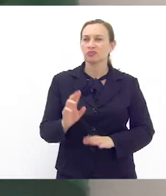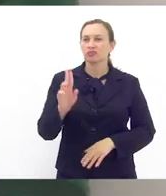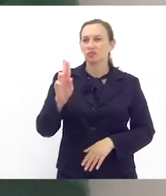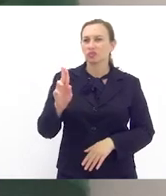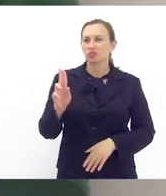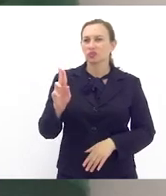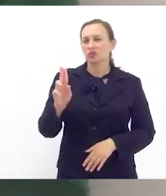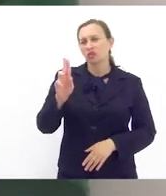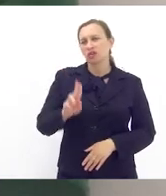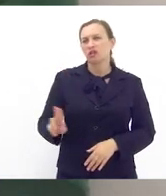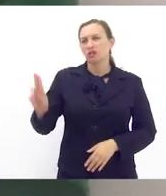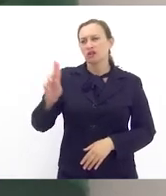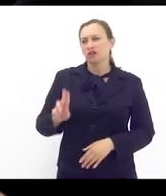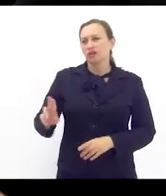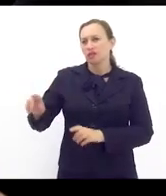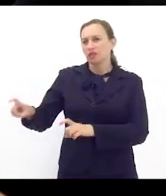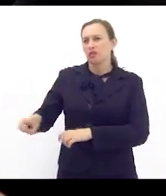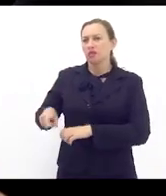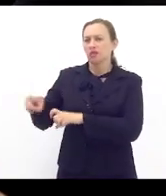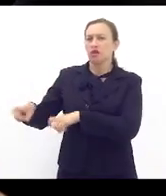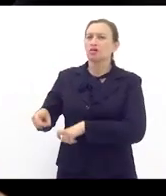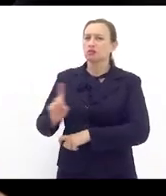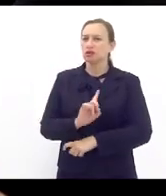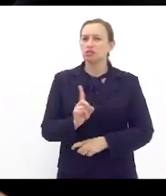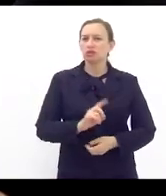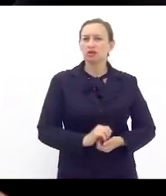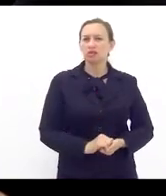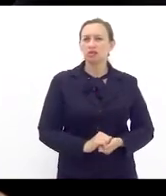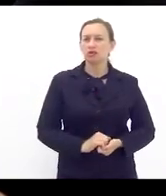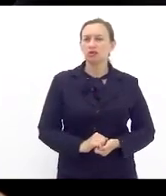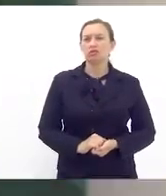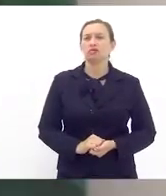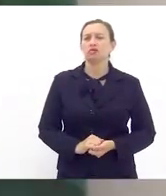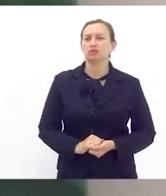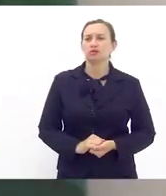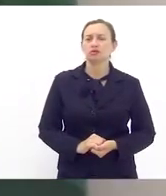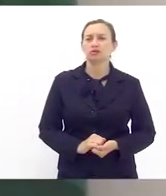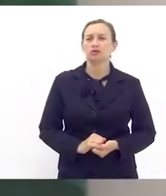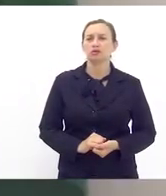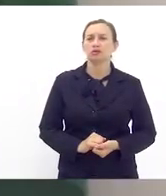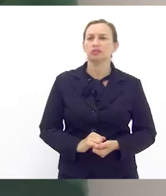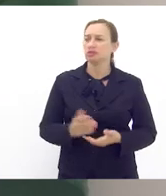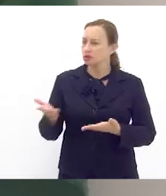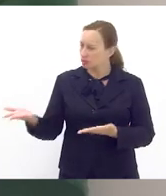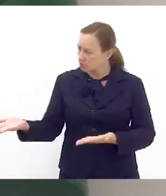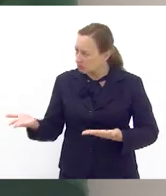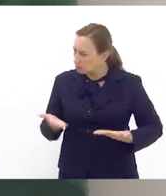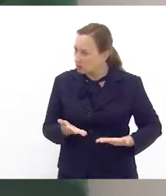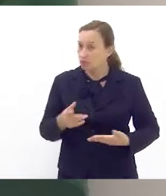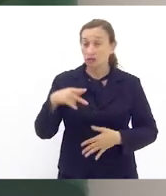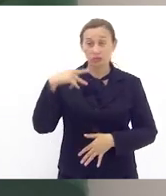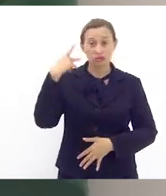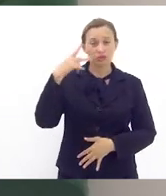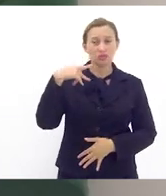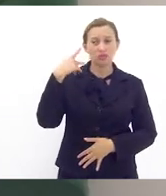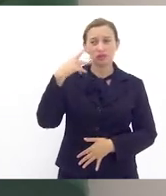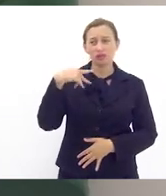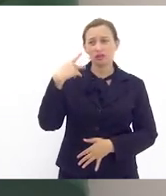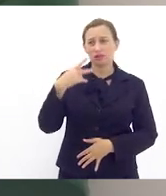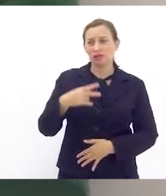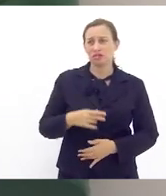rural não gostaria de chamar o vereador